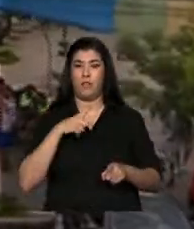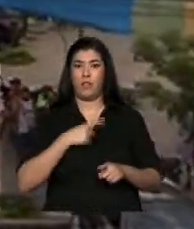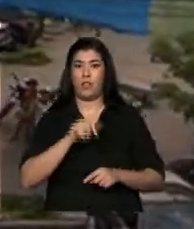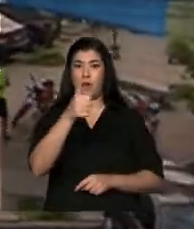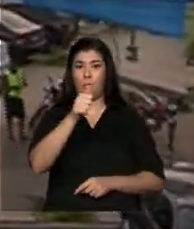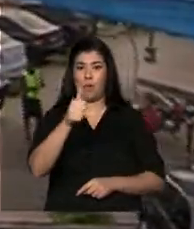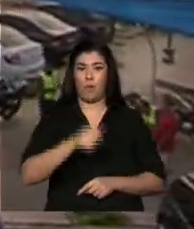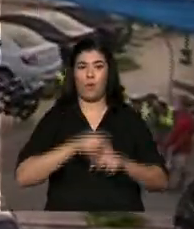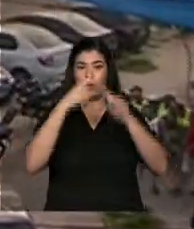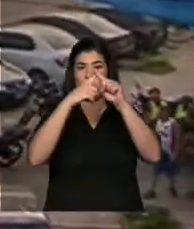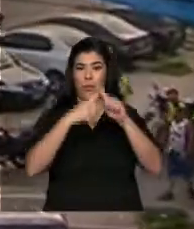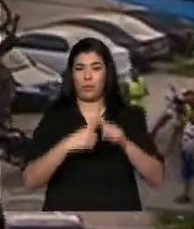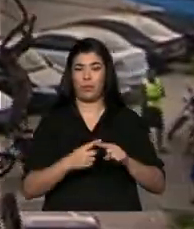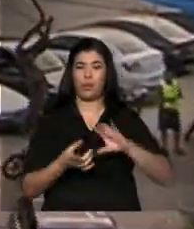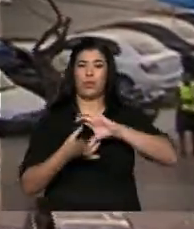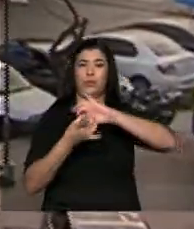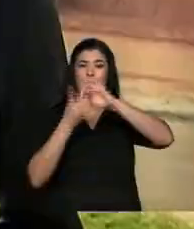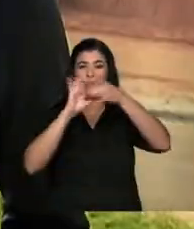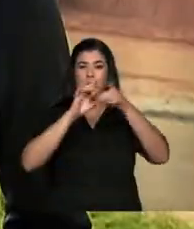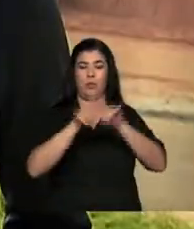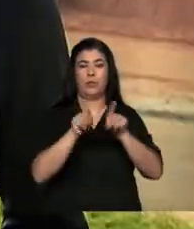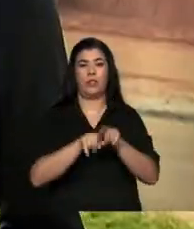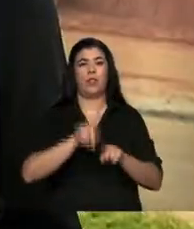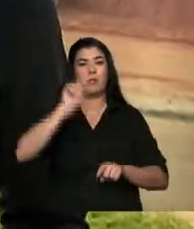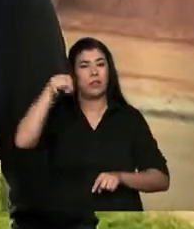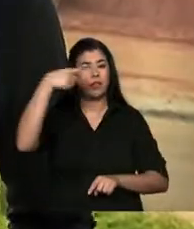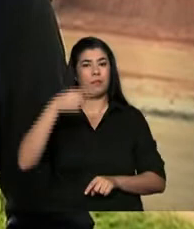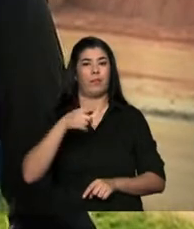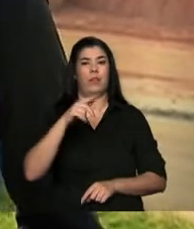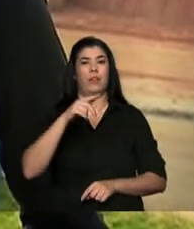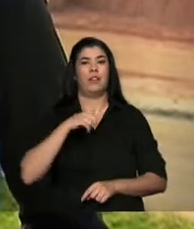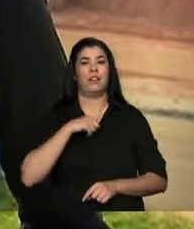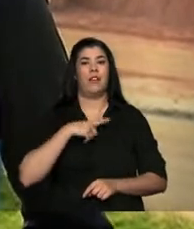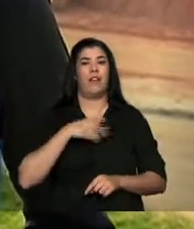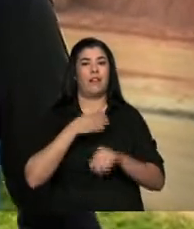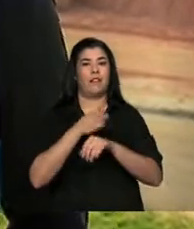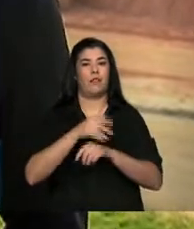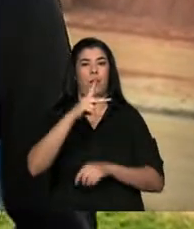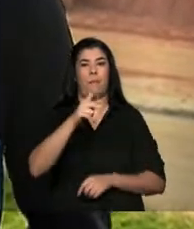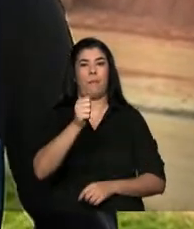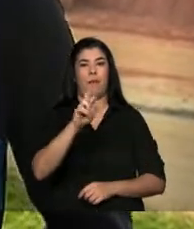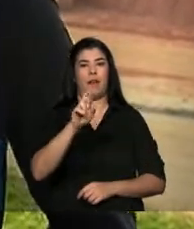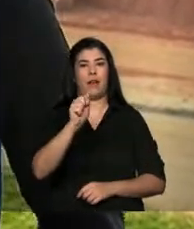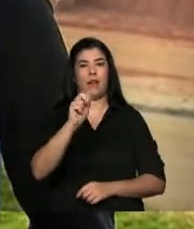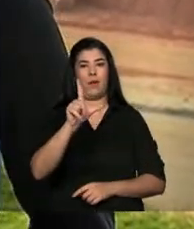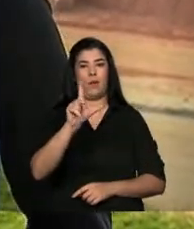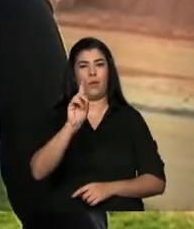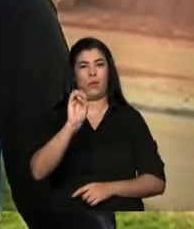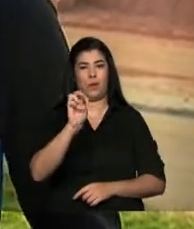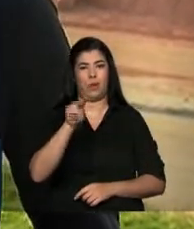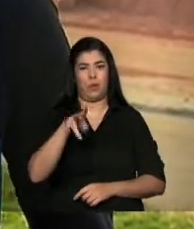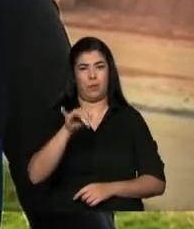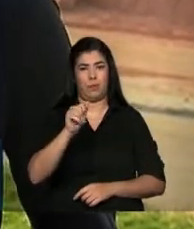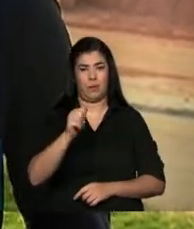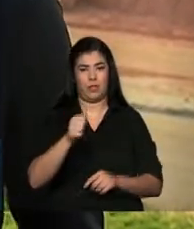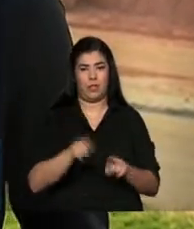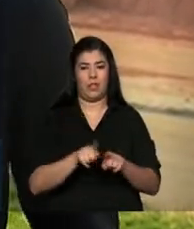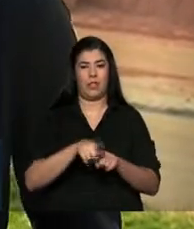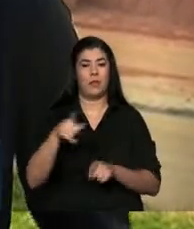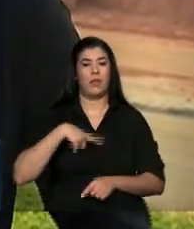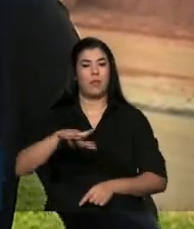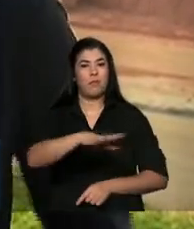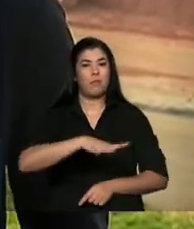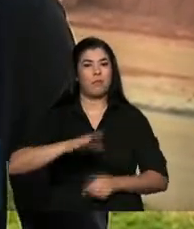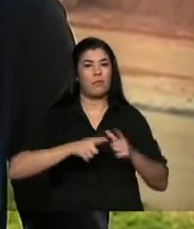e 4 paraolímpicas no ano que vem. Com 500 mil metros quadrados, esse vai ser o segundo maior parque da cidade do Rio de Janeiro, atrás